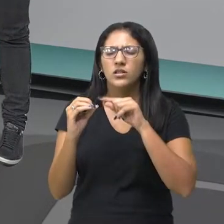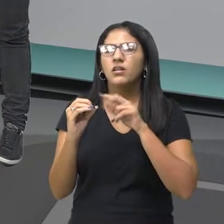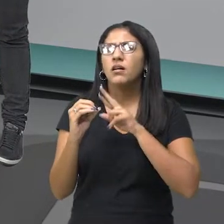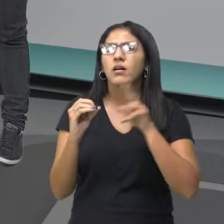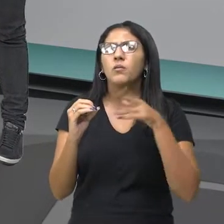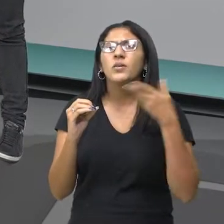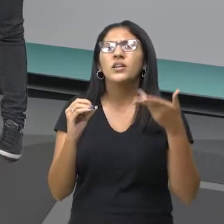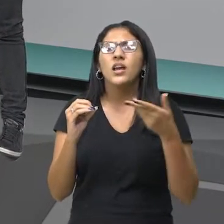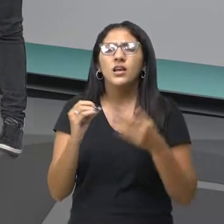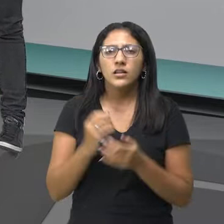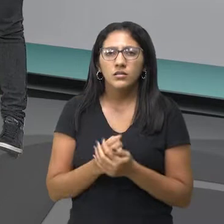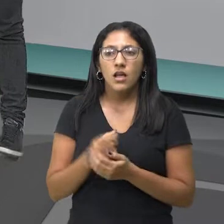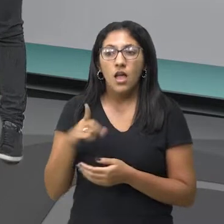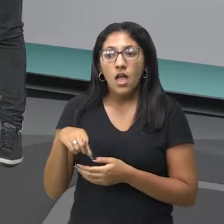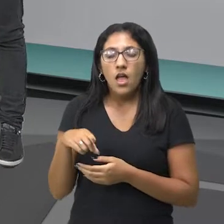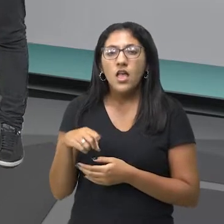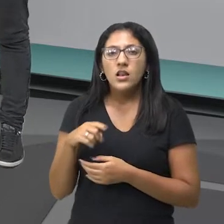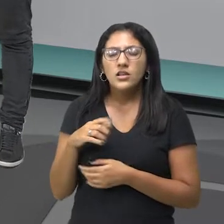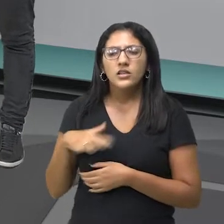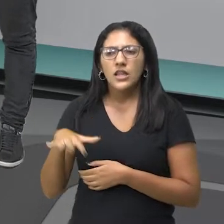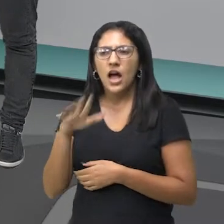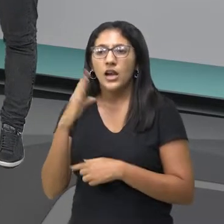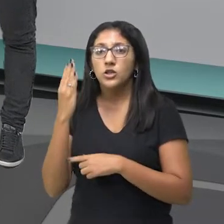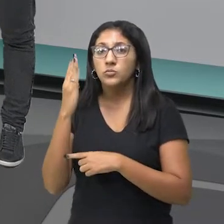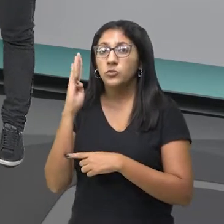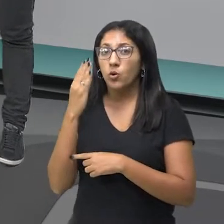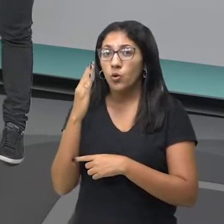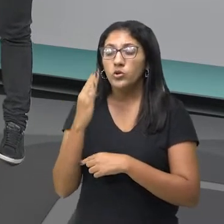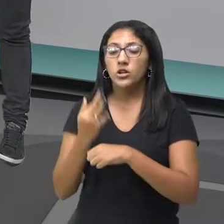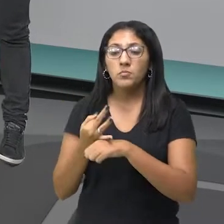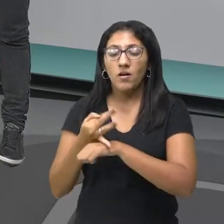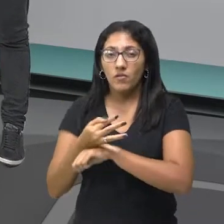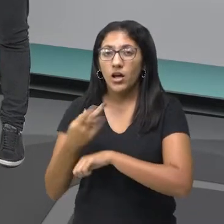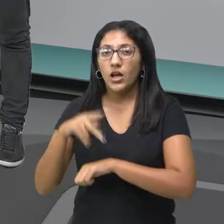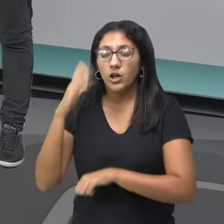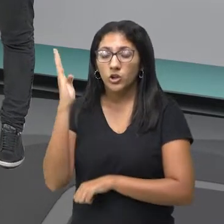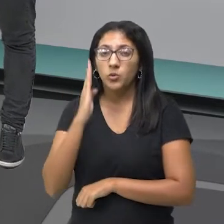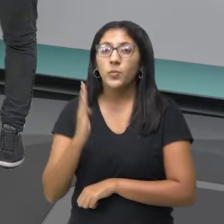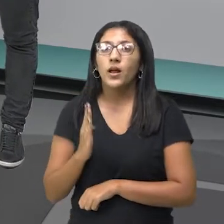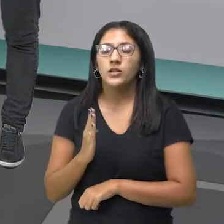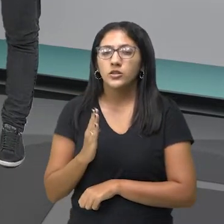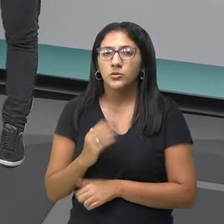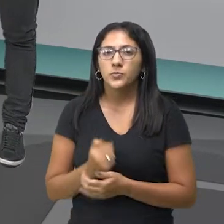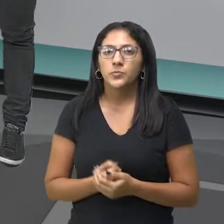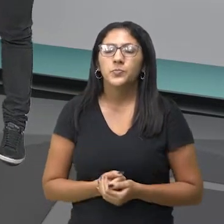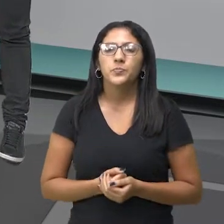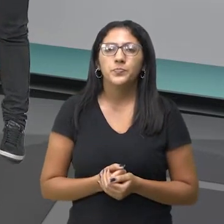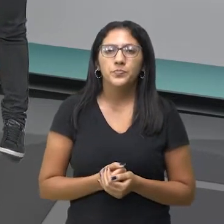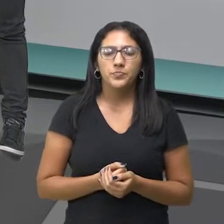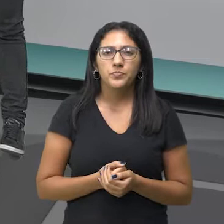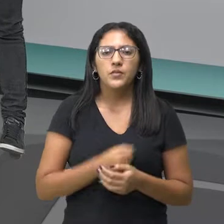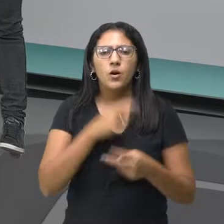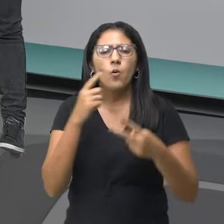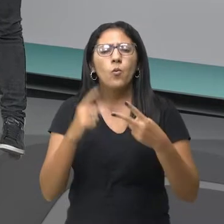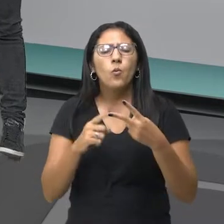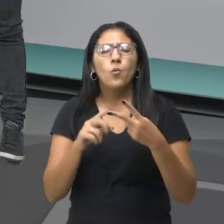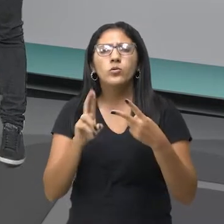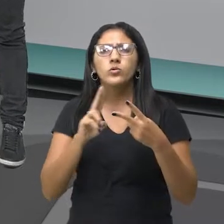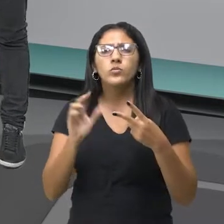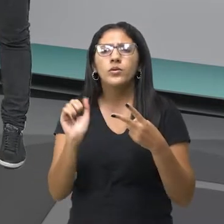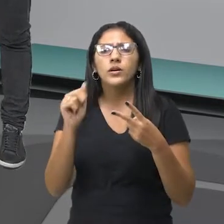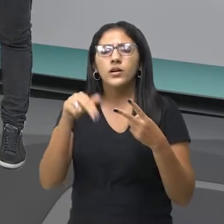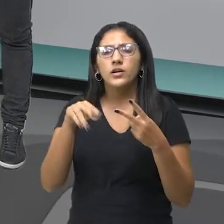está relacionado ao Instituto de Biologia de uma universidade federal brasileira, a de Uberlândia. O outro é